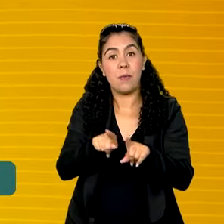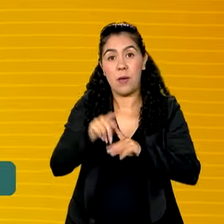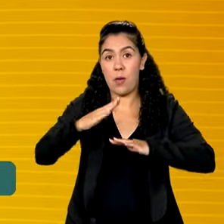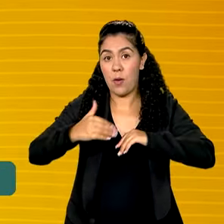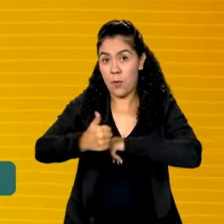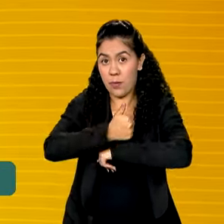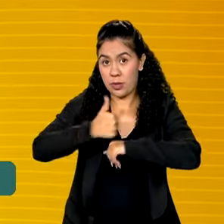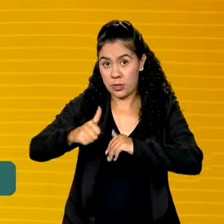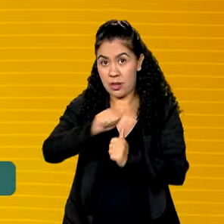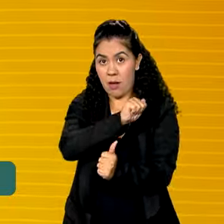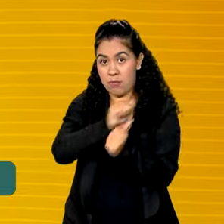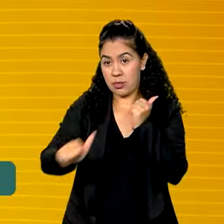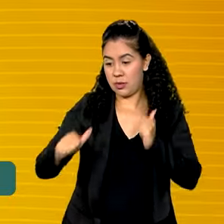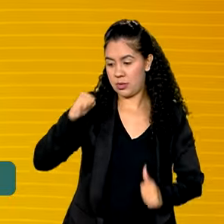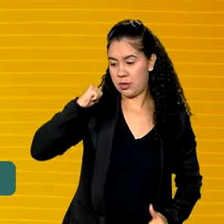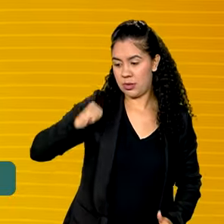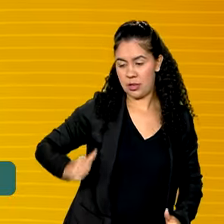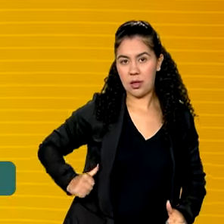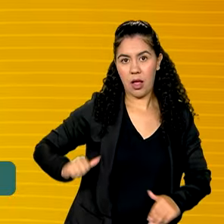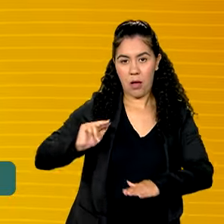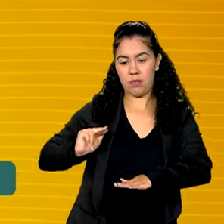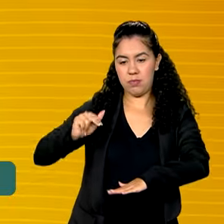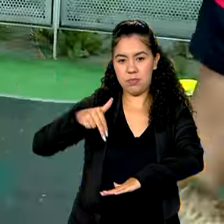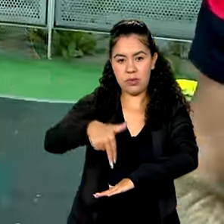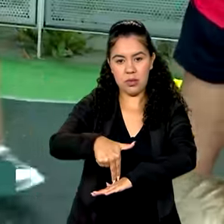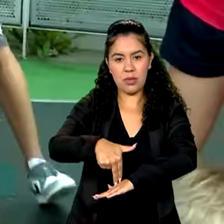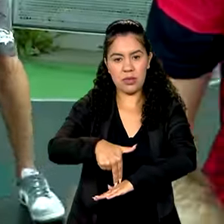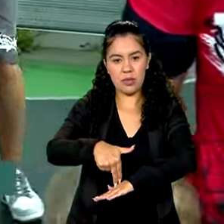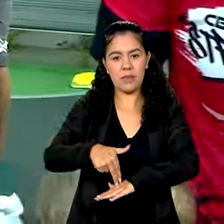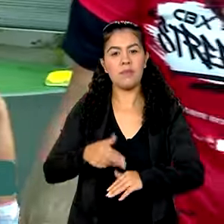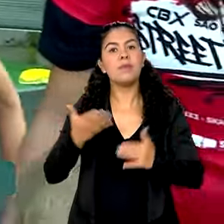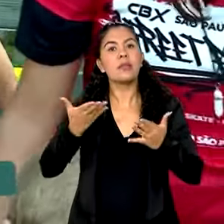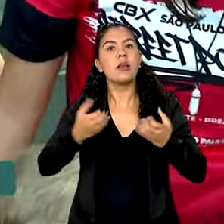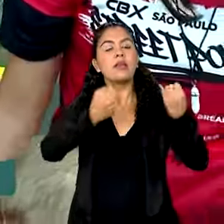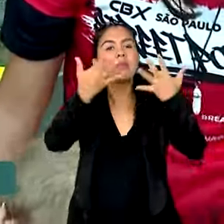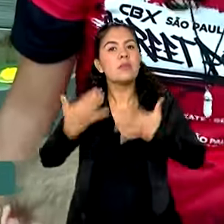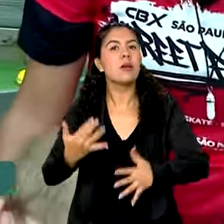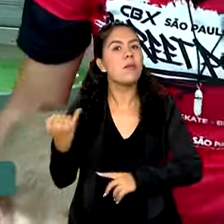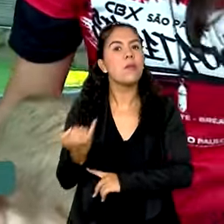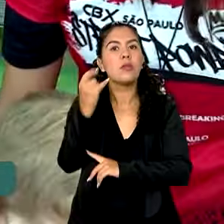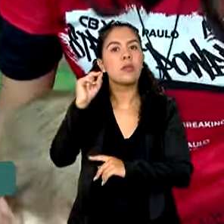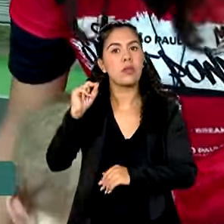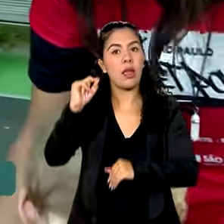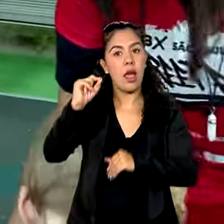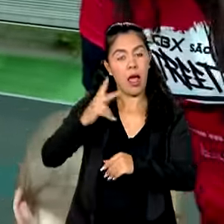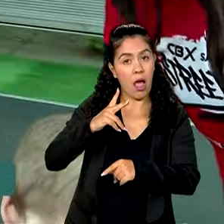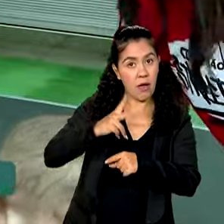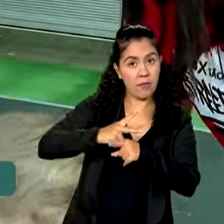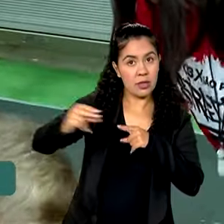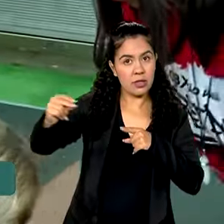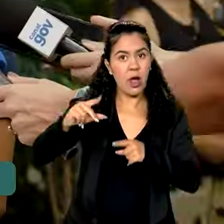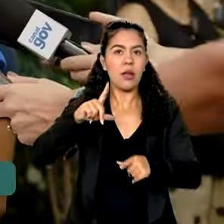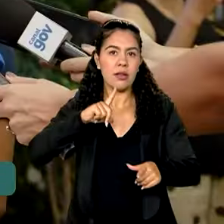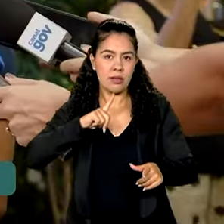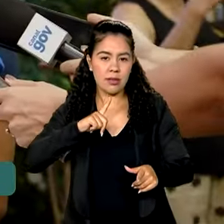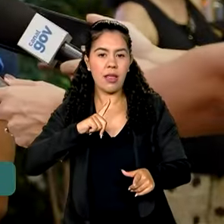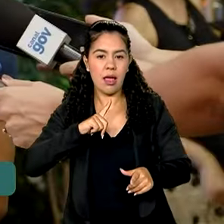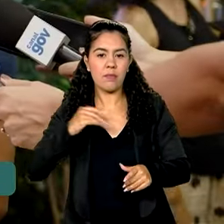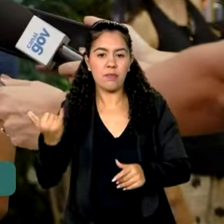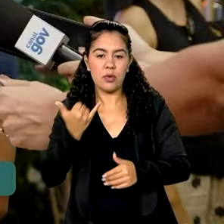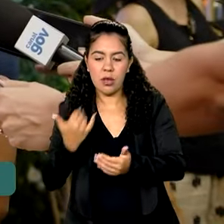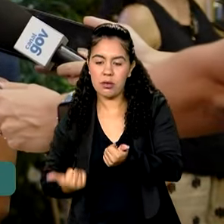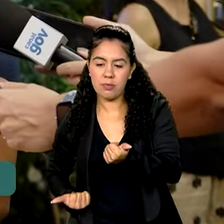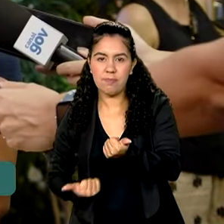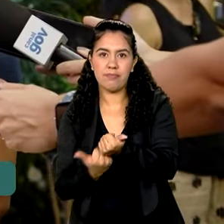na categoria pódio, a mais alta, fez questão de ressaltar que a vitória tem a digital do programa. É algo que